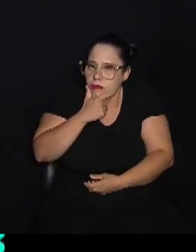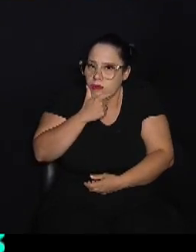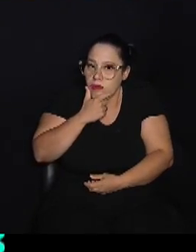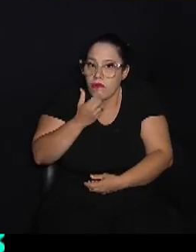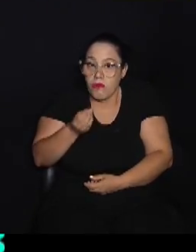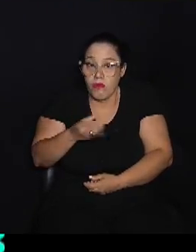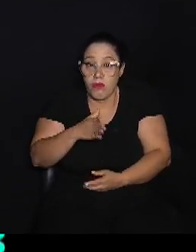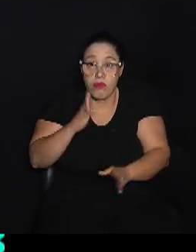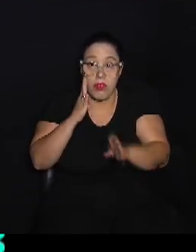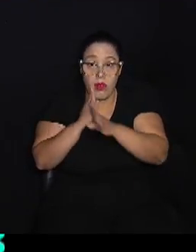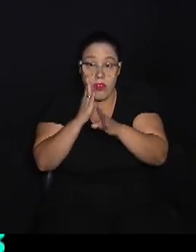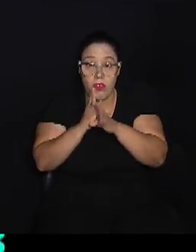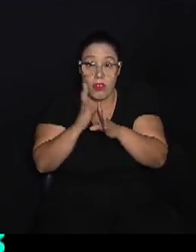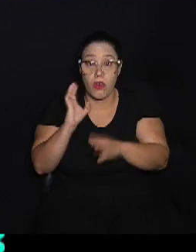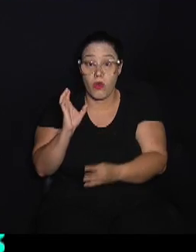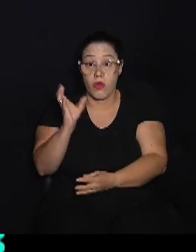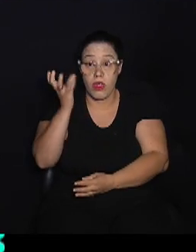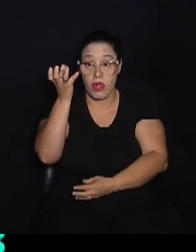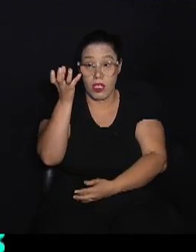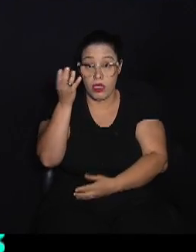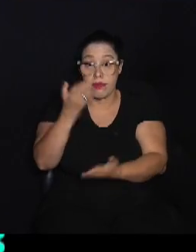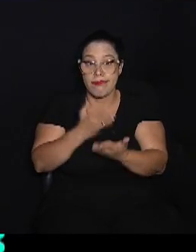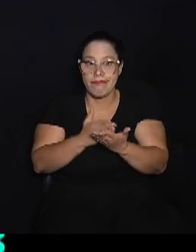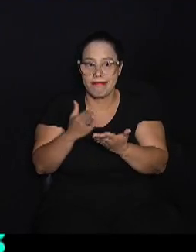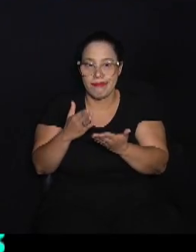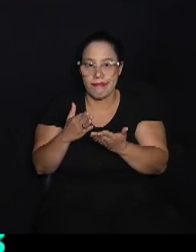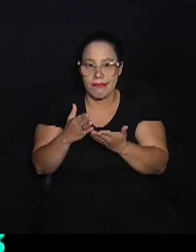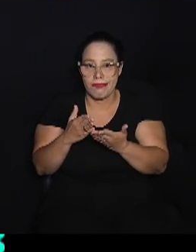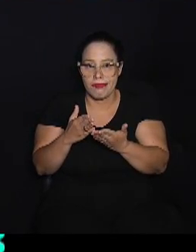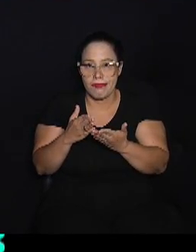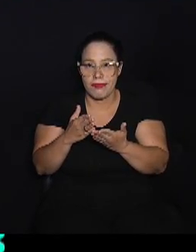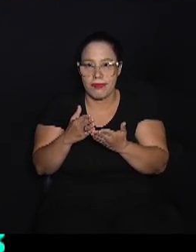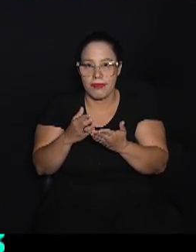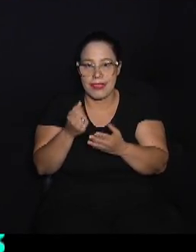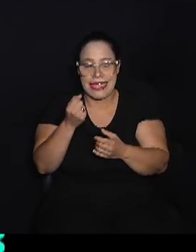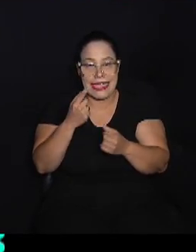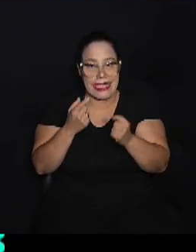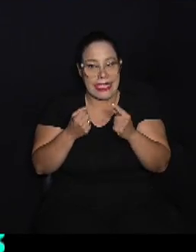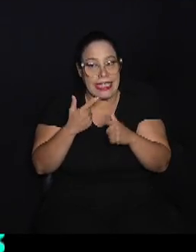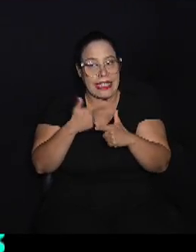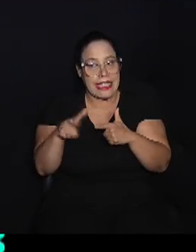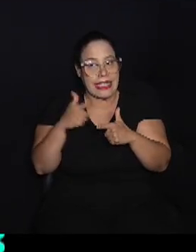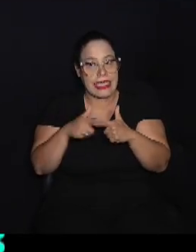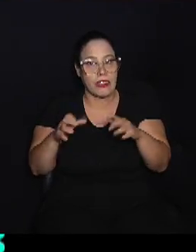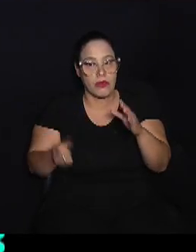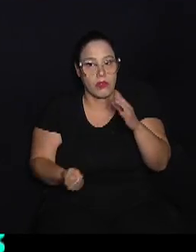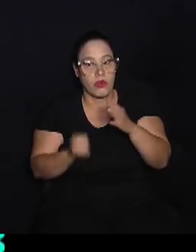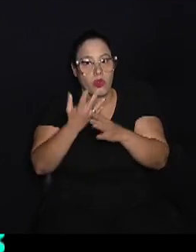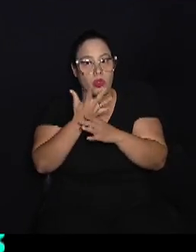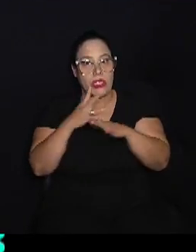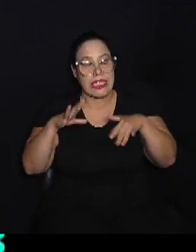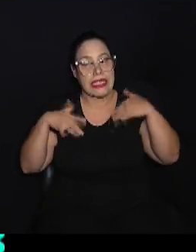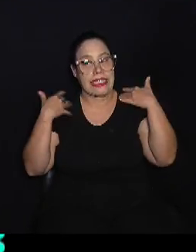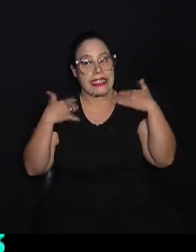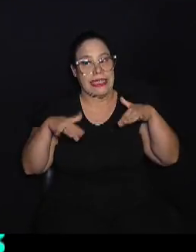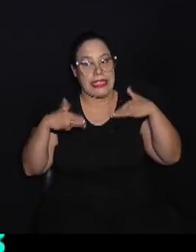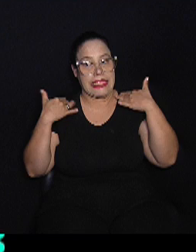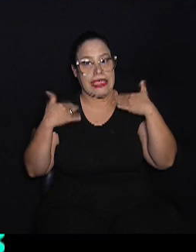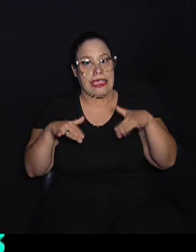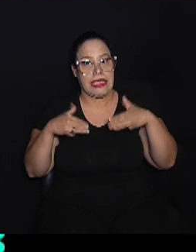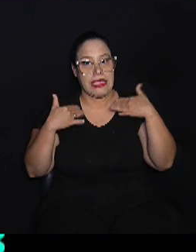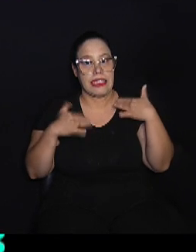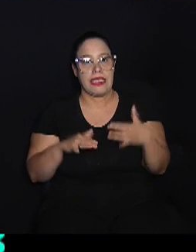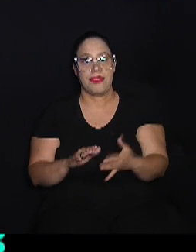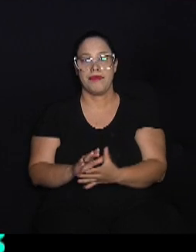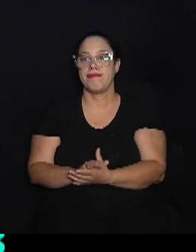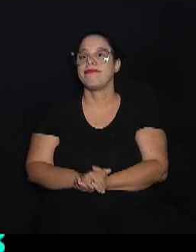novo reencontro acontece e, a partir daí, muitas consequências acabam surgindo. Eu começo a me inquietar